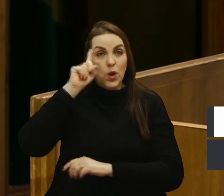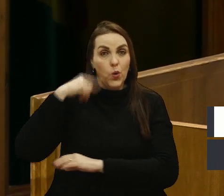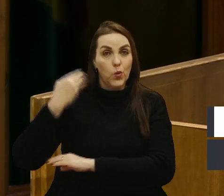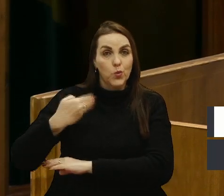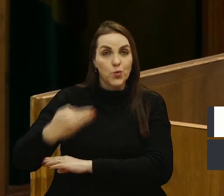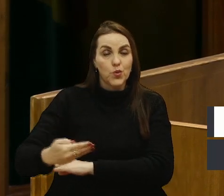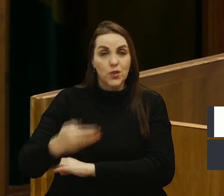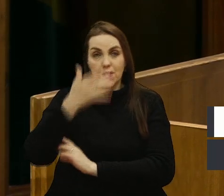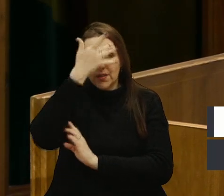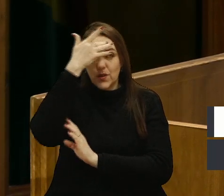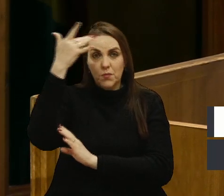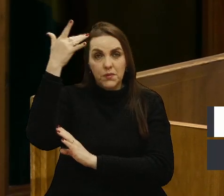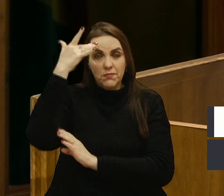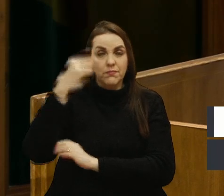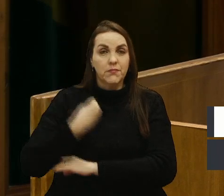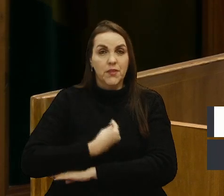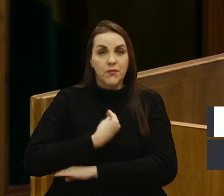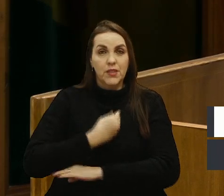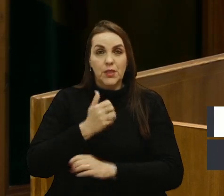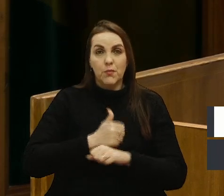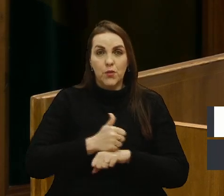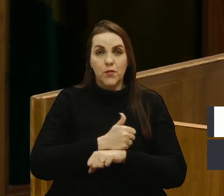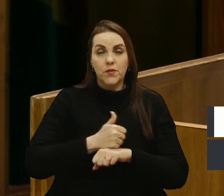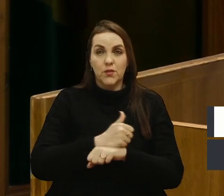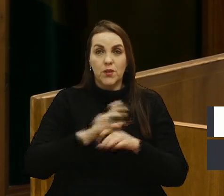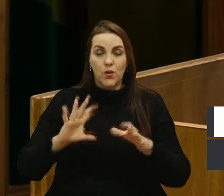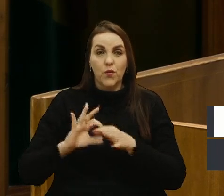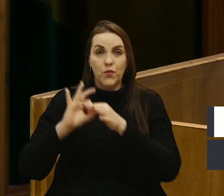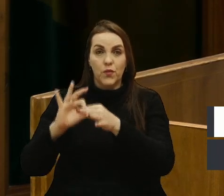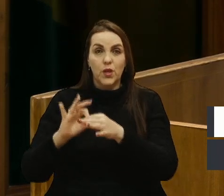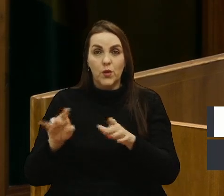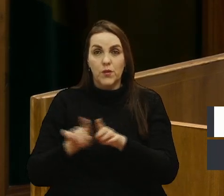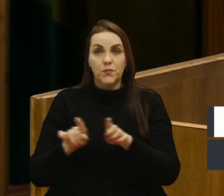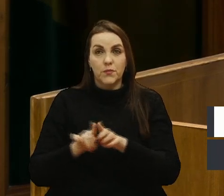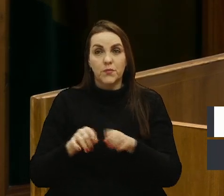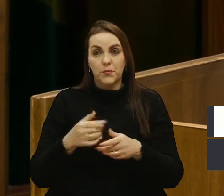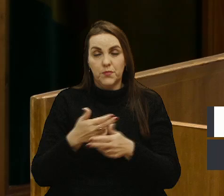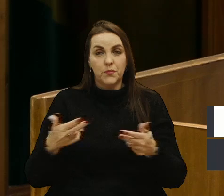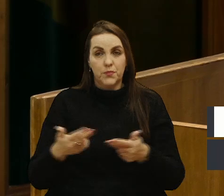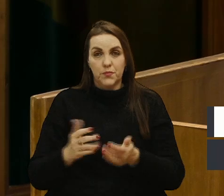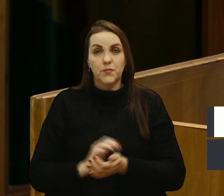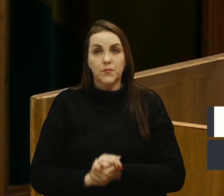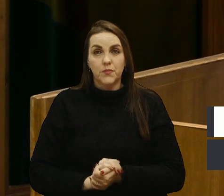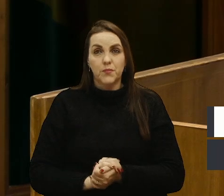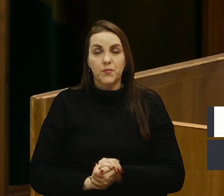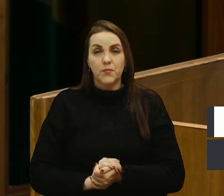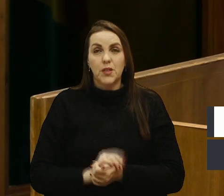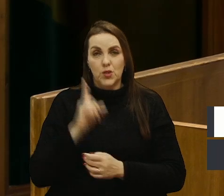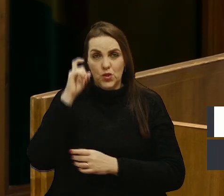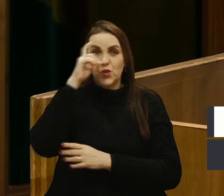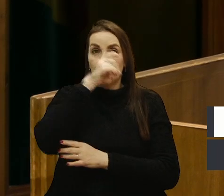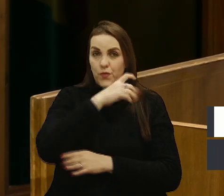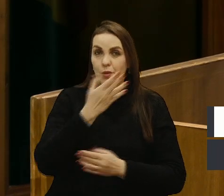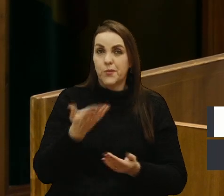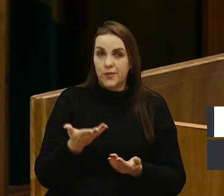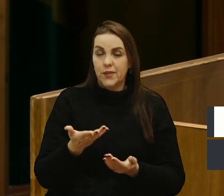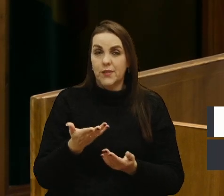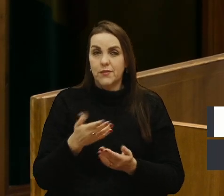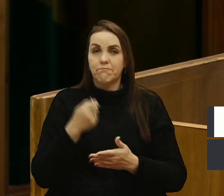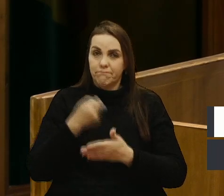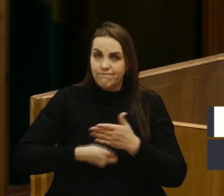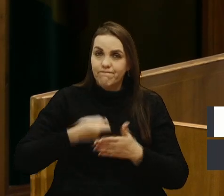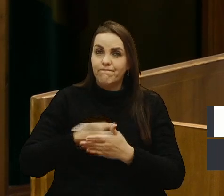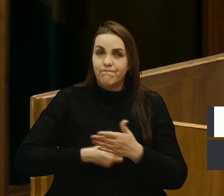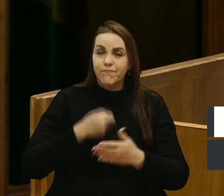mental, a sua vida profissional, seus vínculos e até seus sonhos. Mas mesmo diante das dificuldades, seguimos lutando